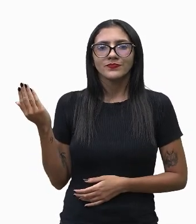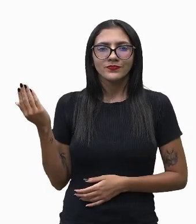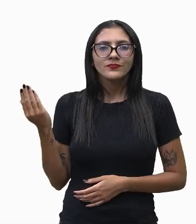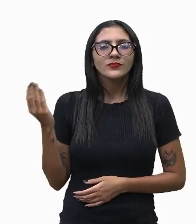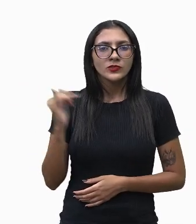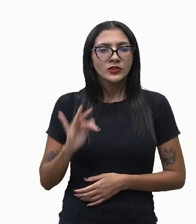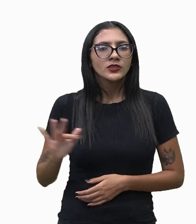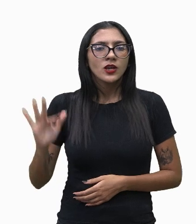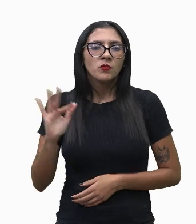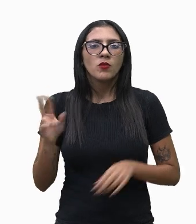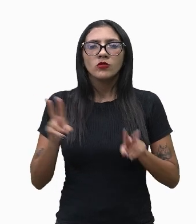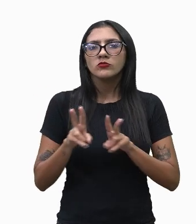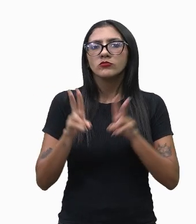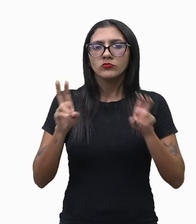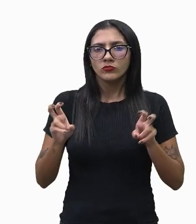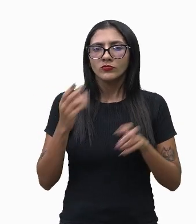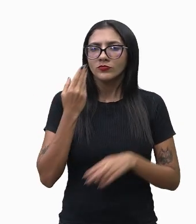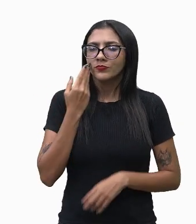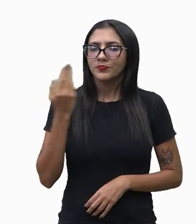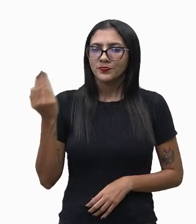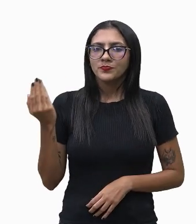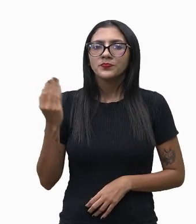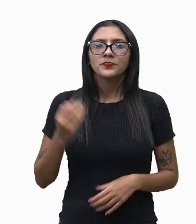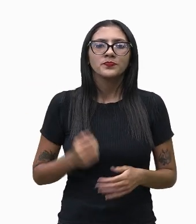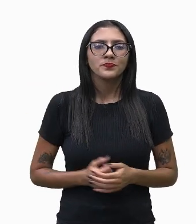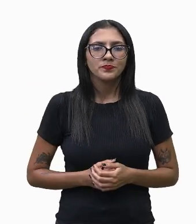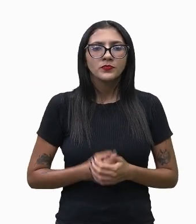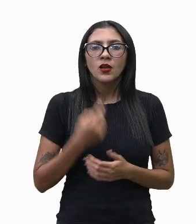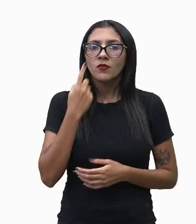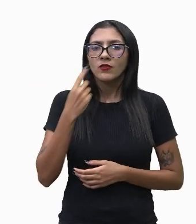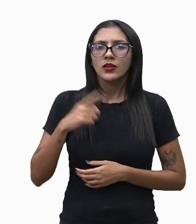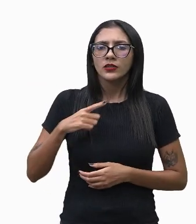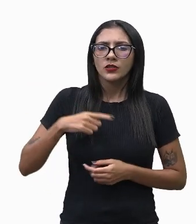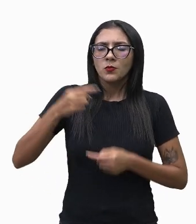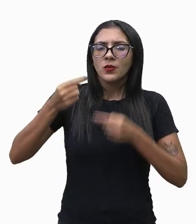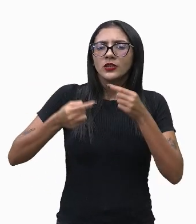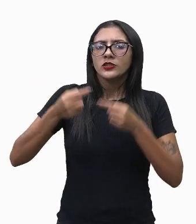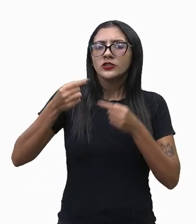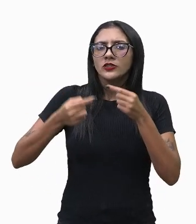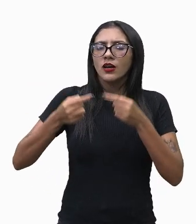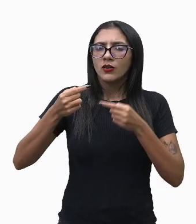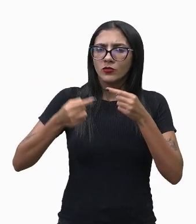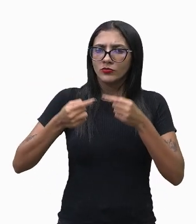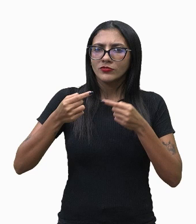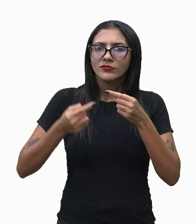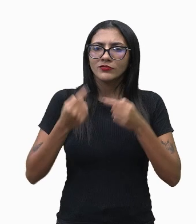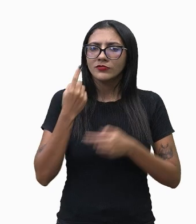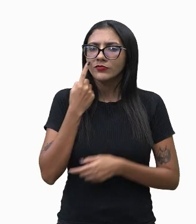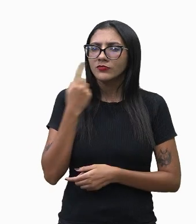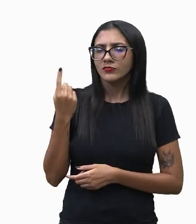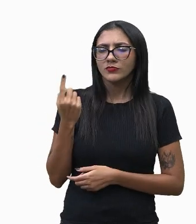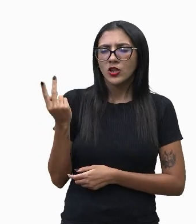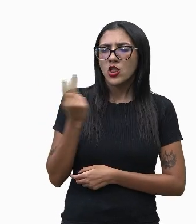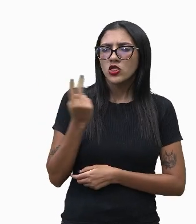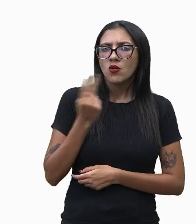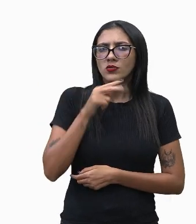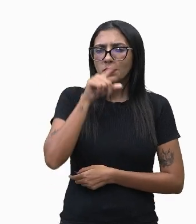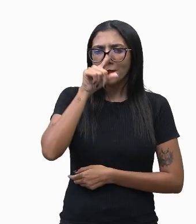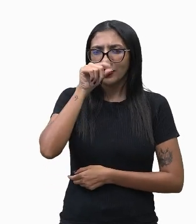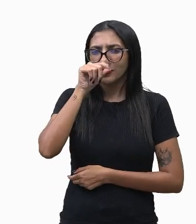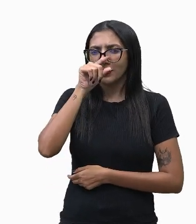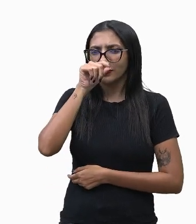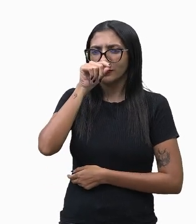sobre desenvolvimento sustentável, onde nós temos um diálogo, né, entre 2 passarinhos, né,